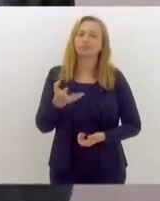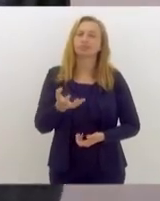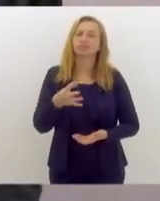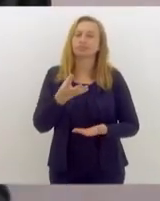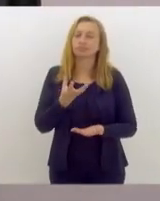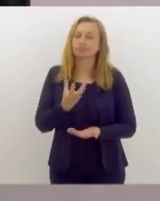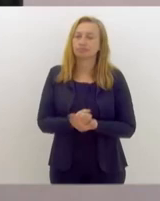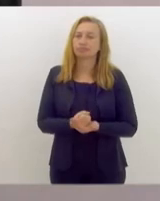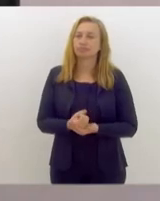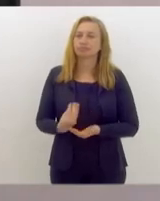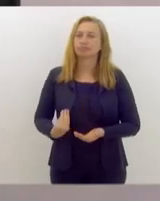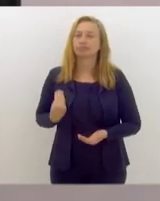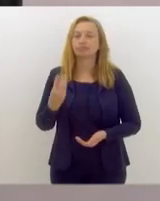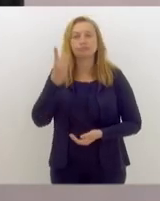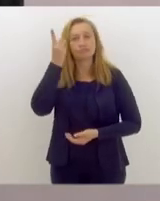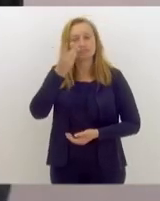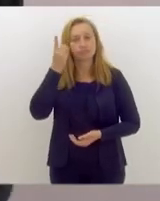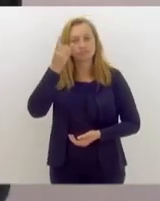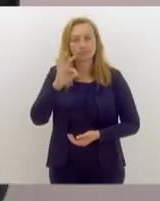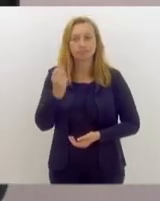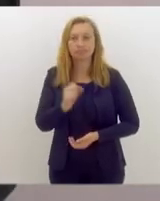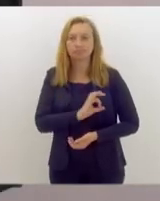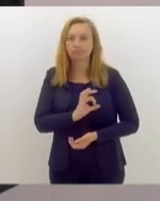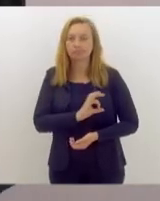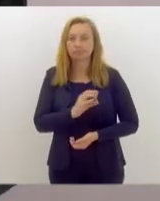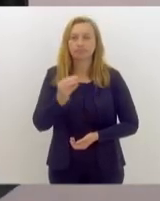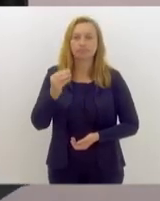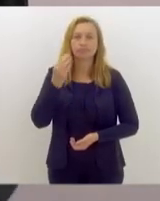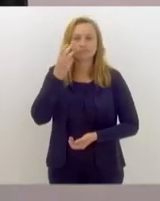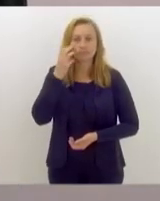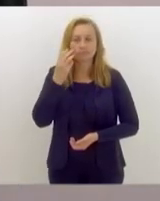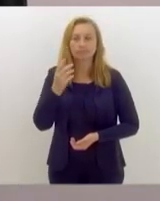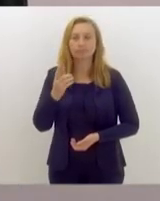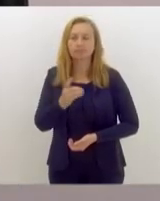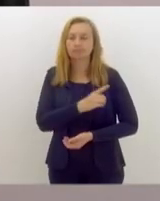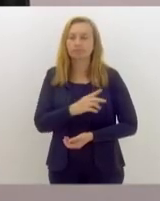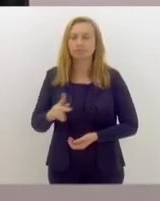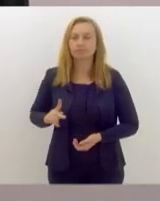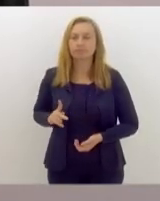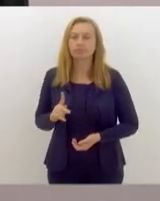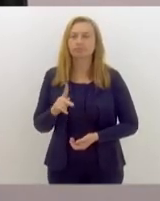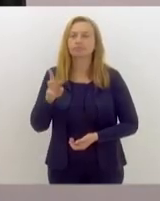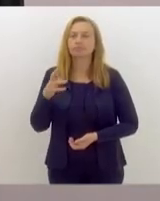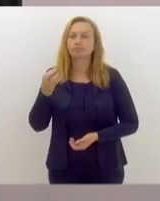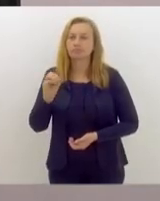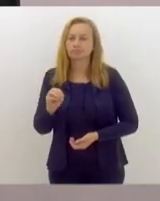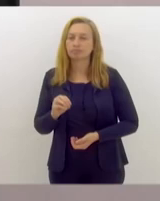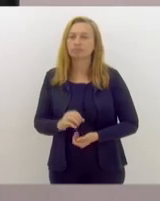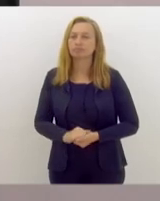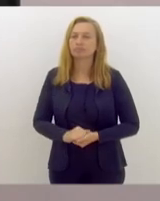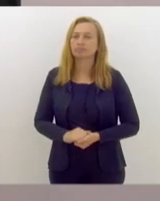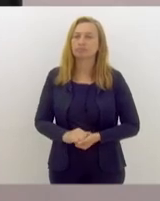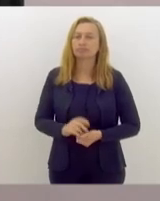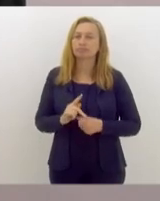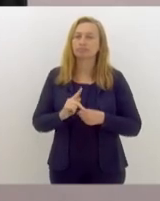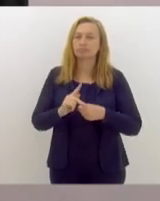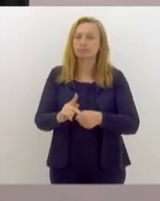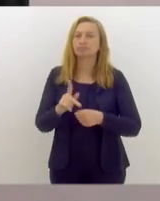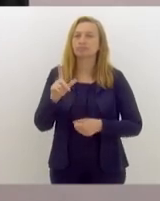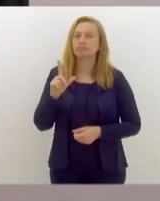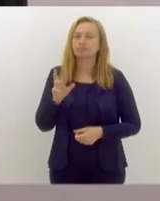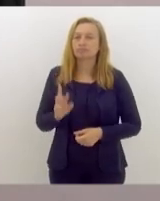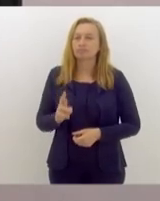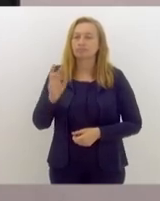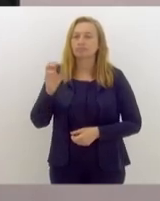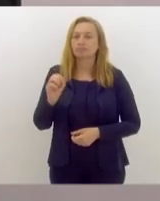aqui a presença dos deputados Marta Rocha, Valdeque Carneiro, do defensor público, doutor Rodrigo Azambuja, do promotor Rogério